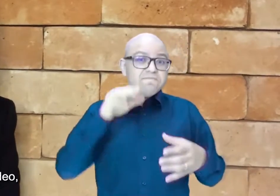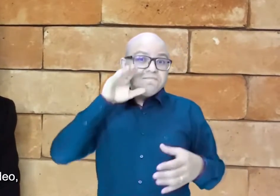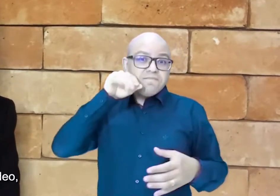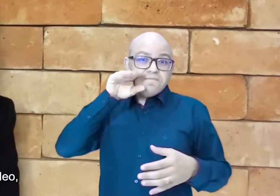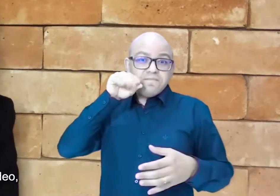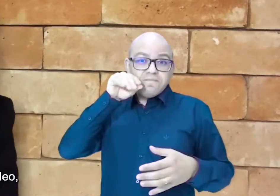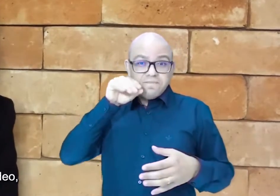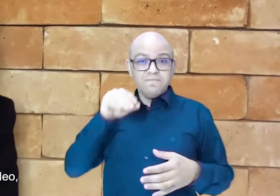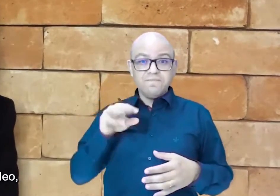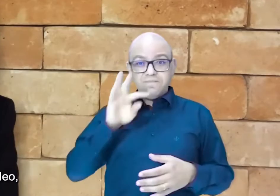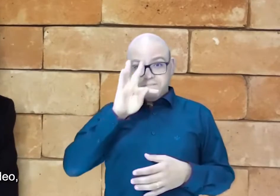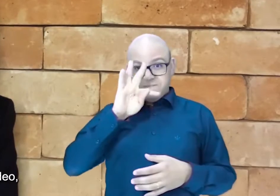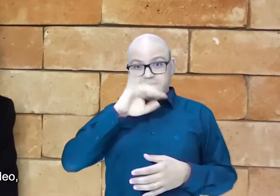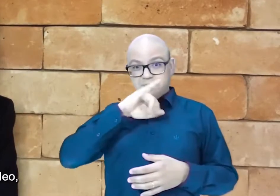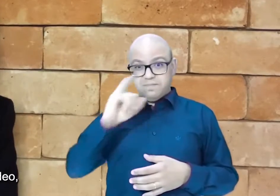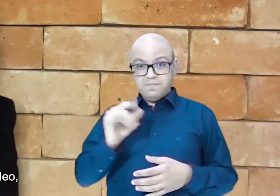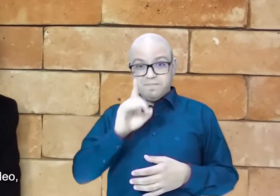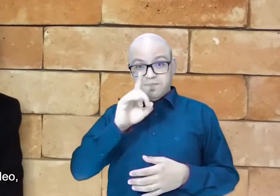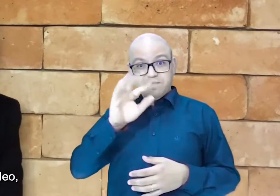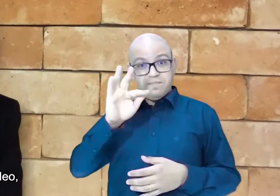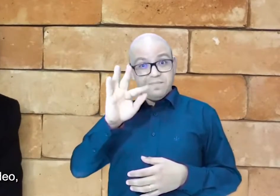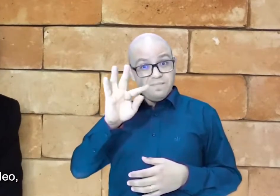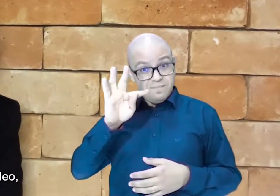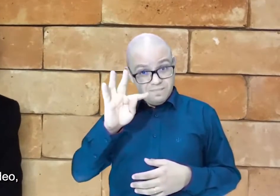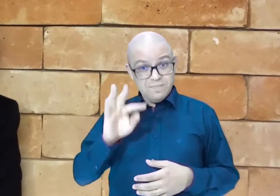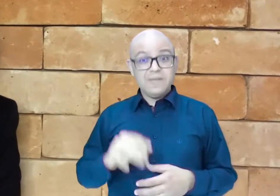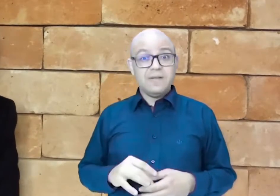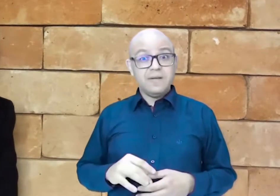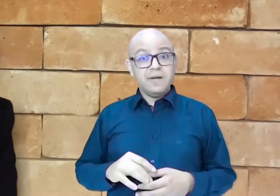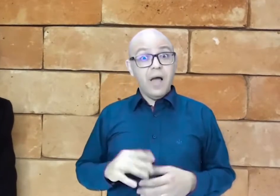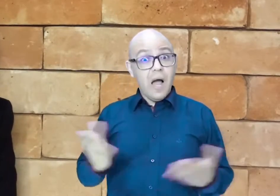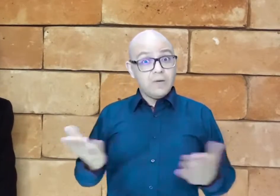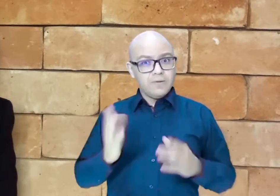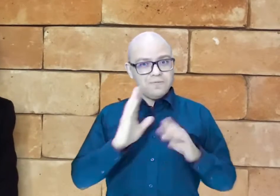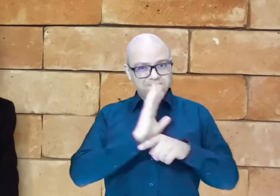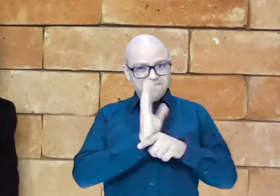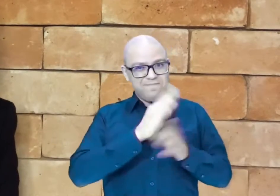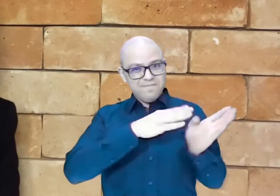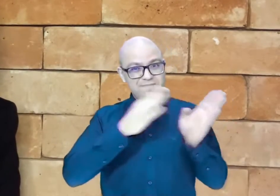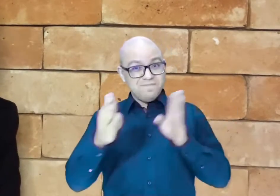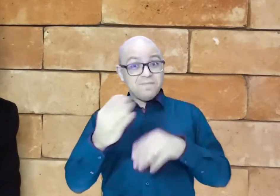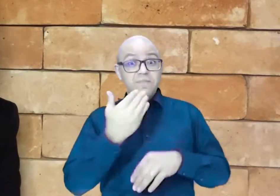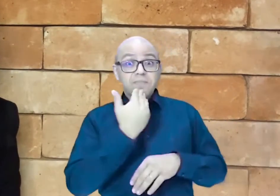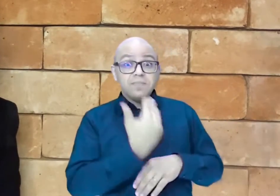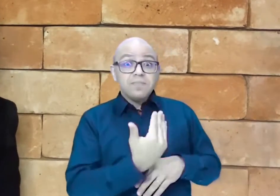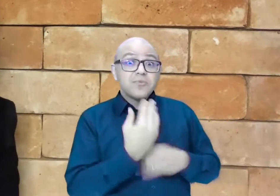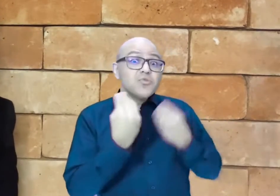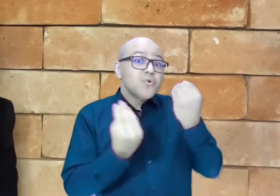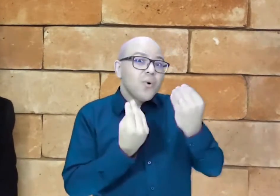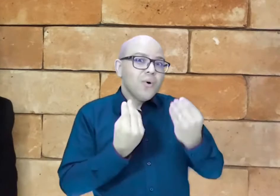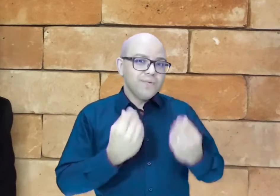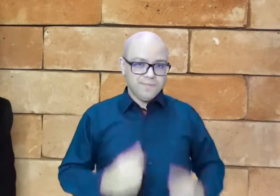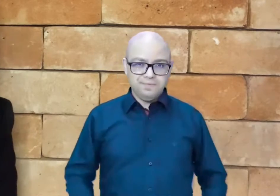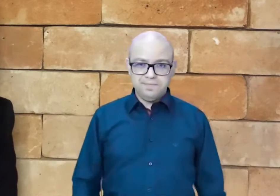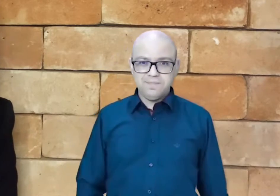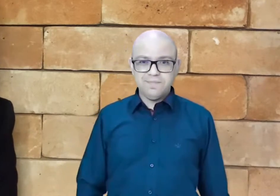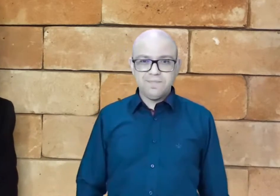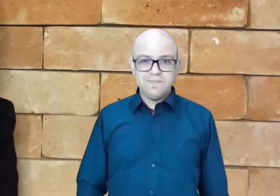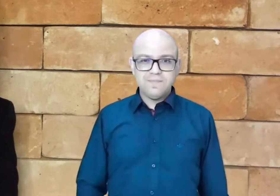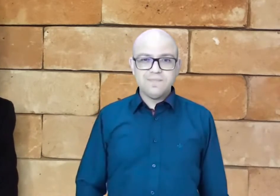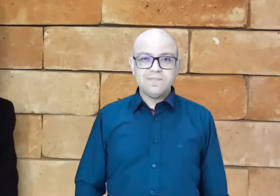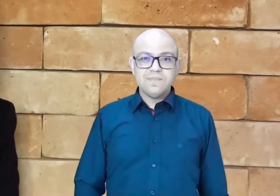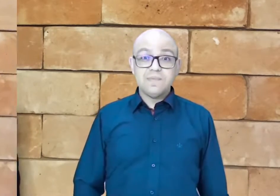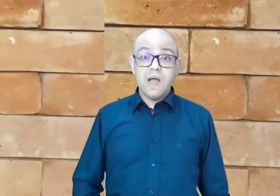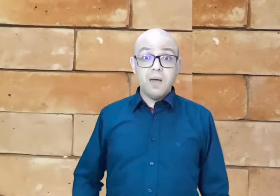Corpo de Colaboradores do TJDFT, assista esse vídeo, pois vou mostrar como solicitar o serviço de intérprete